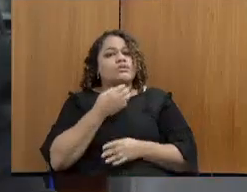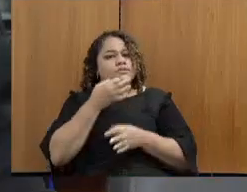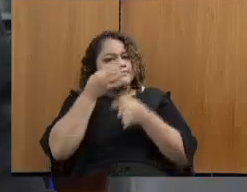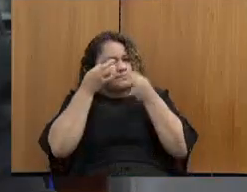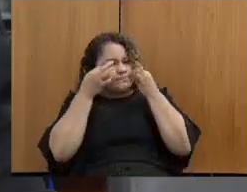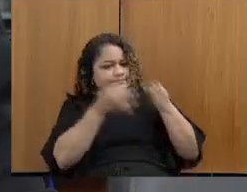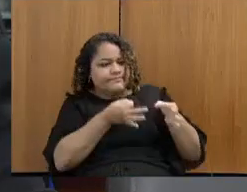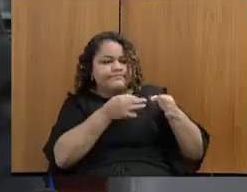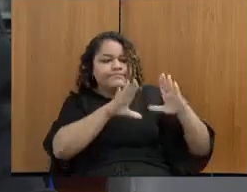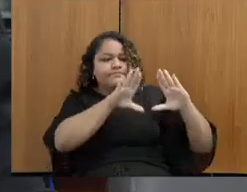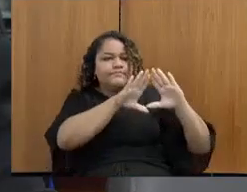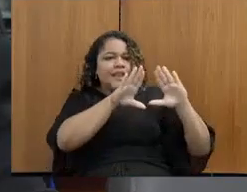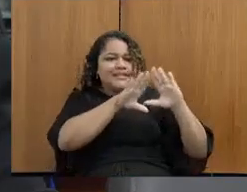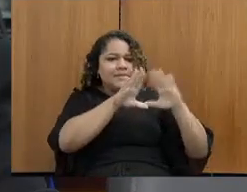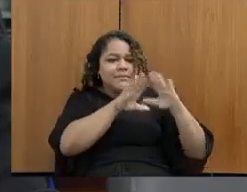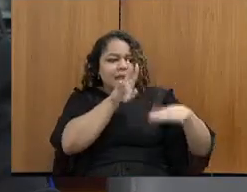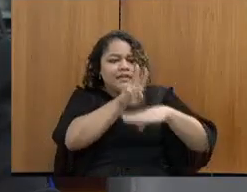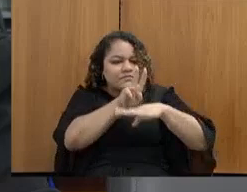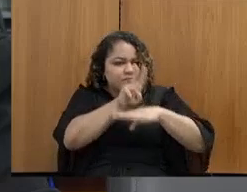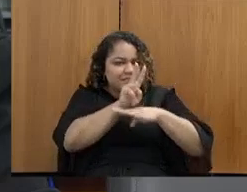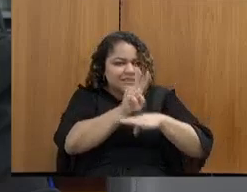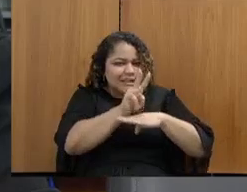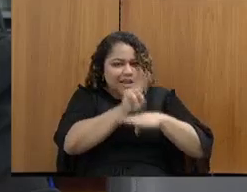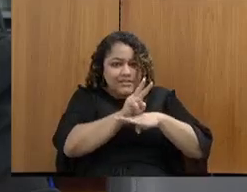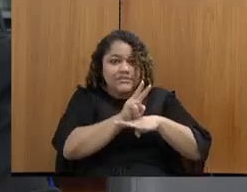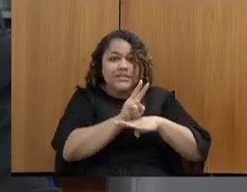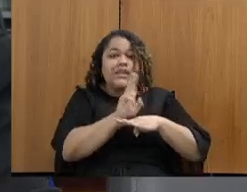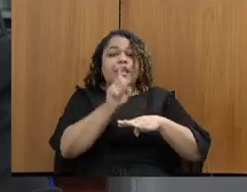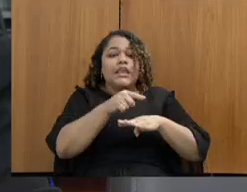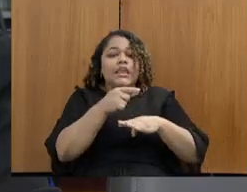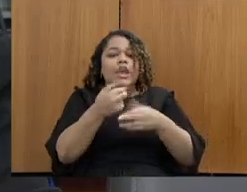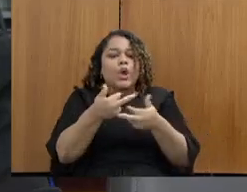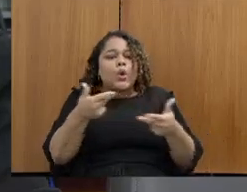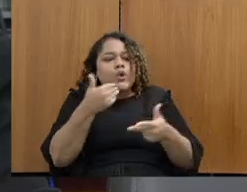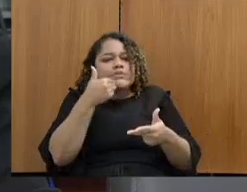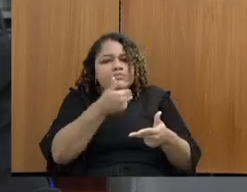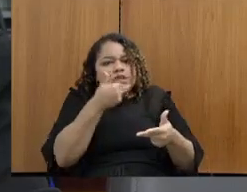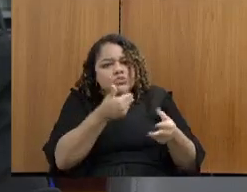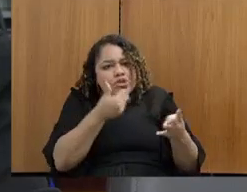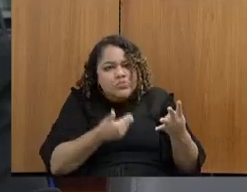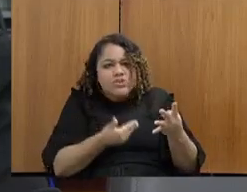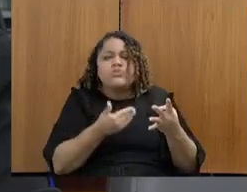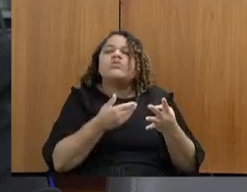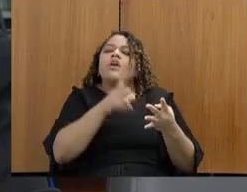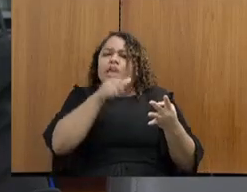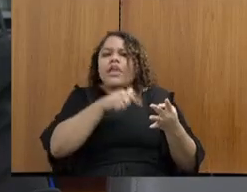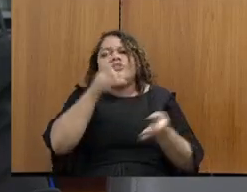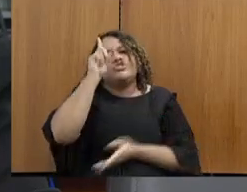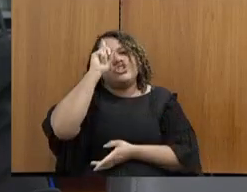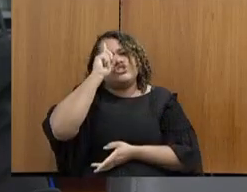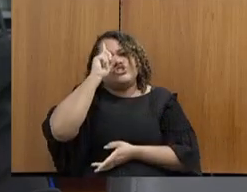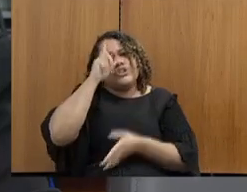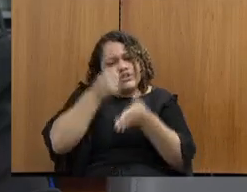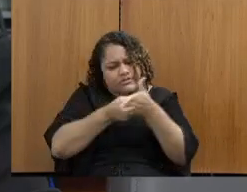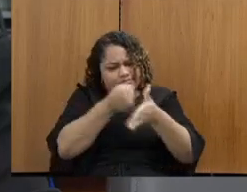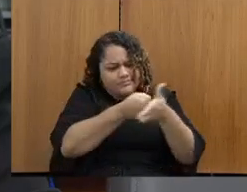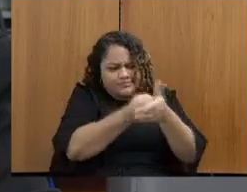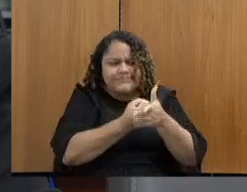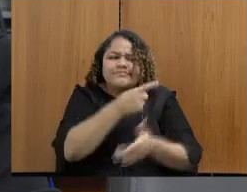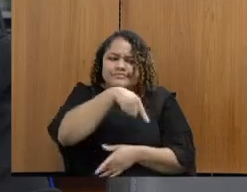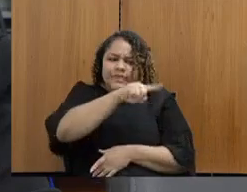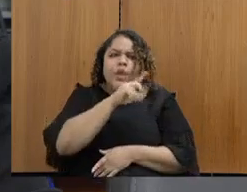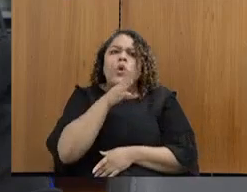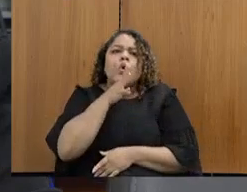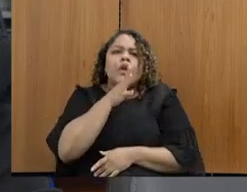as demandas elas são do dia a dia e as lutas Você sabem também quais são em relação ao